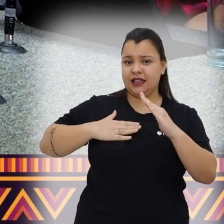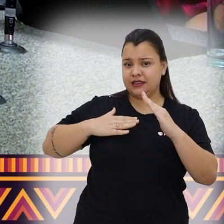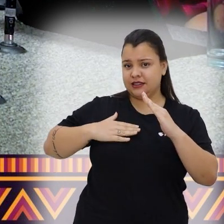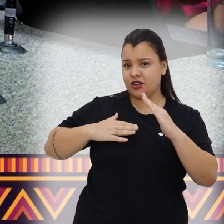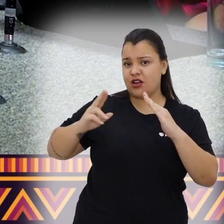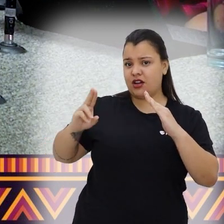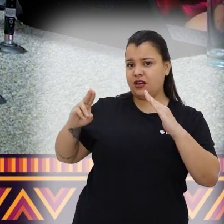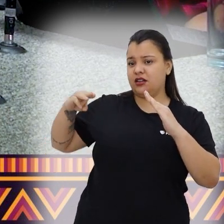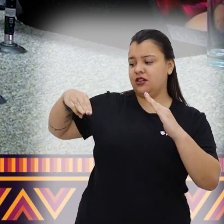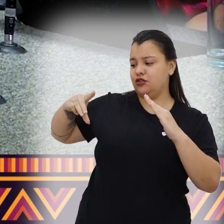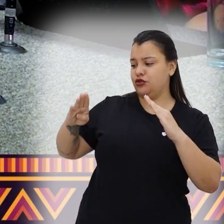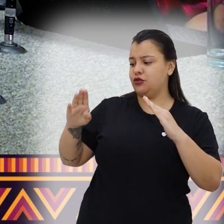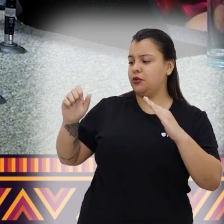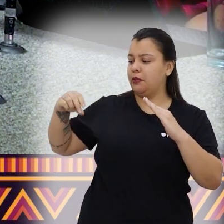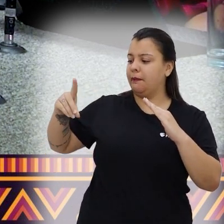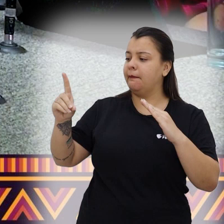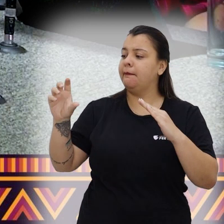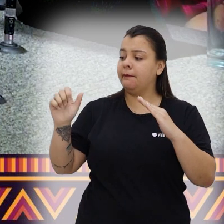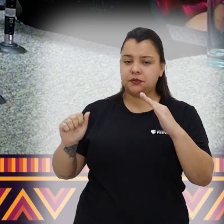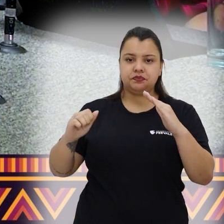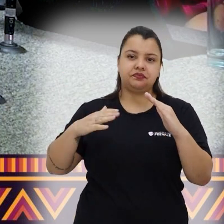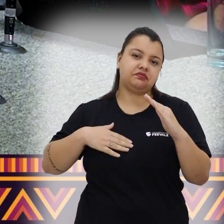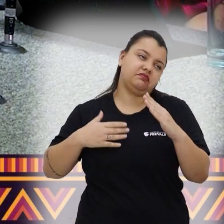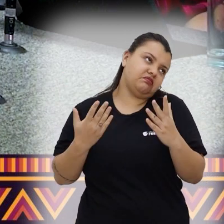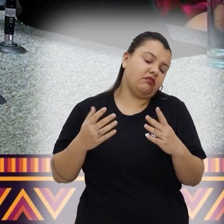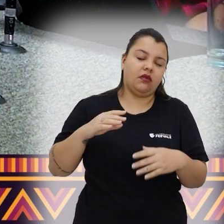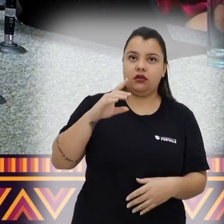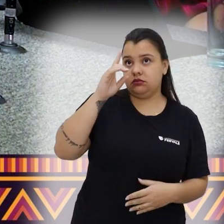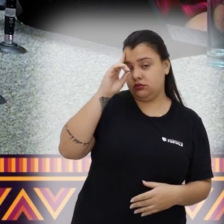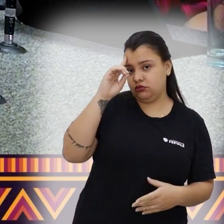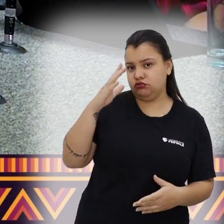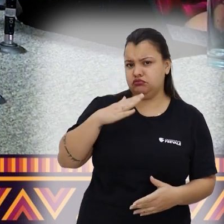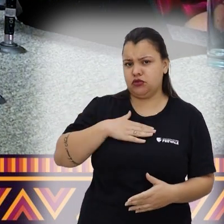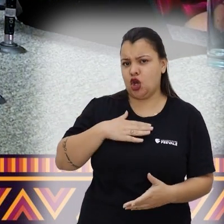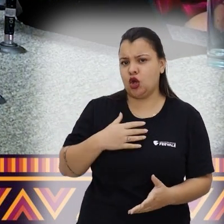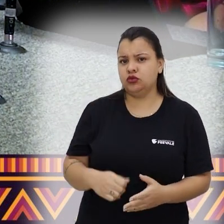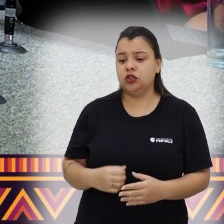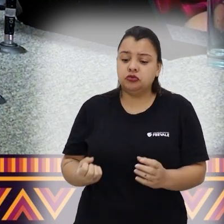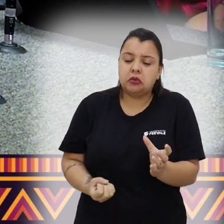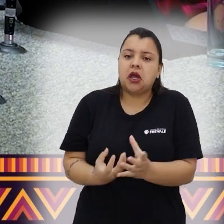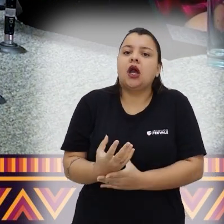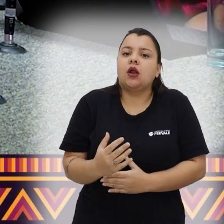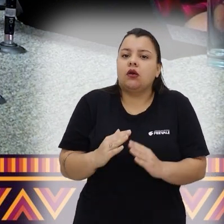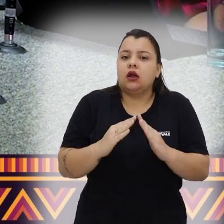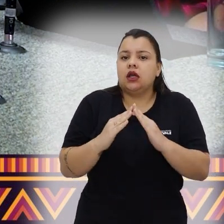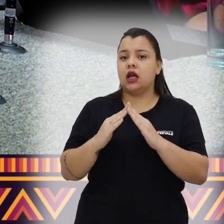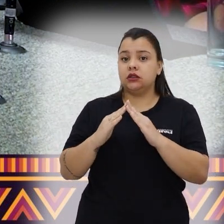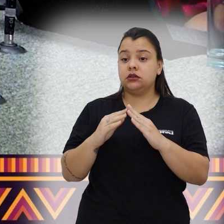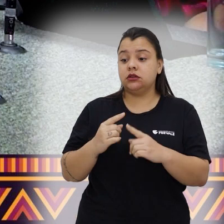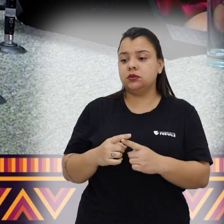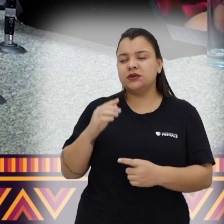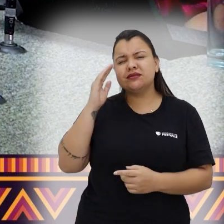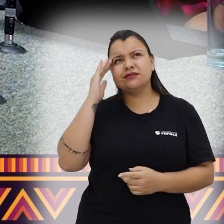Umbanda, que a gente tem um rito só nosso, enfim, não só nosso, é um rito que a gente desenvolveu em casa, por entender